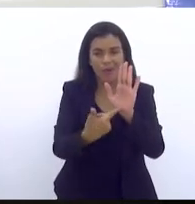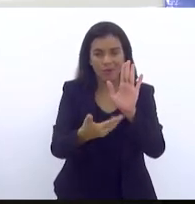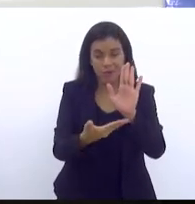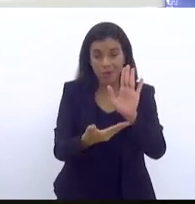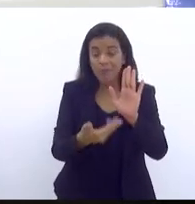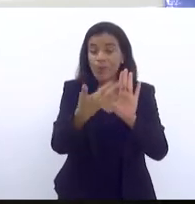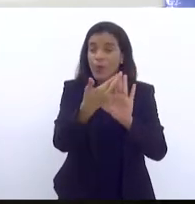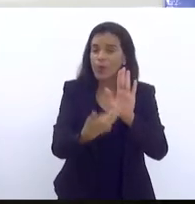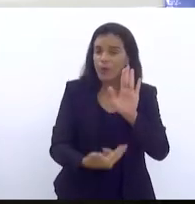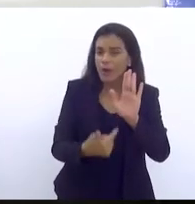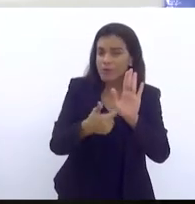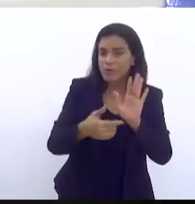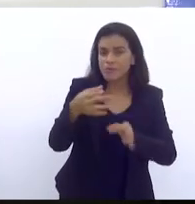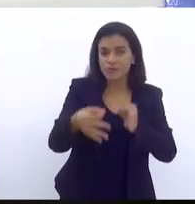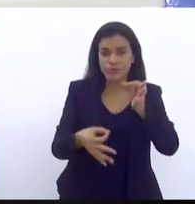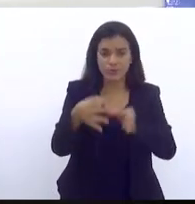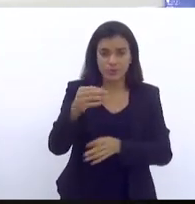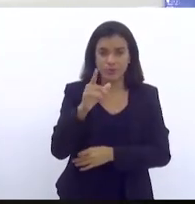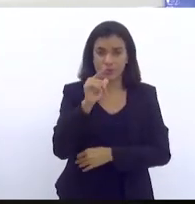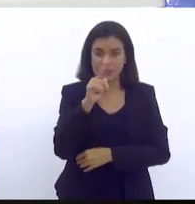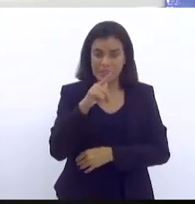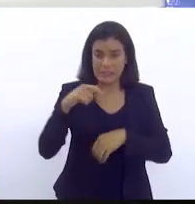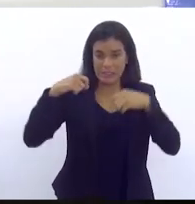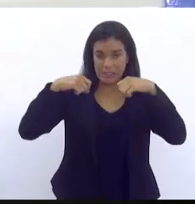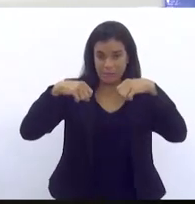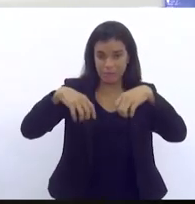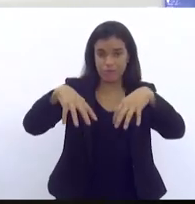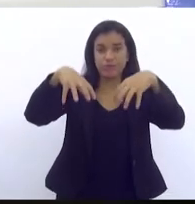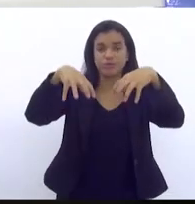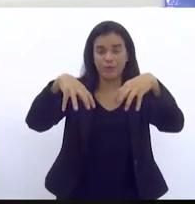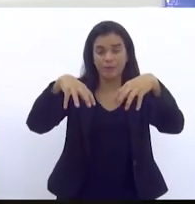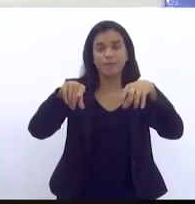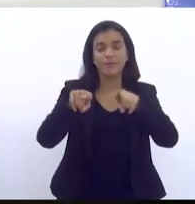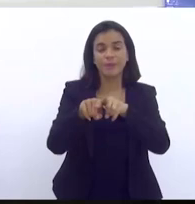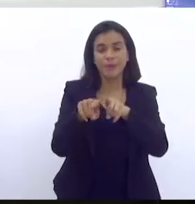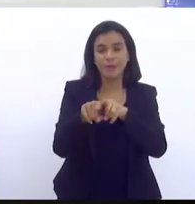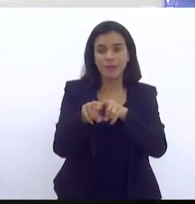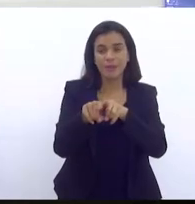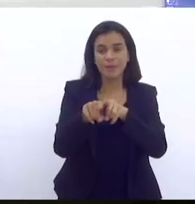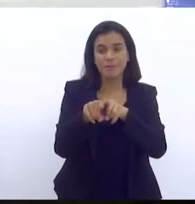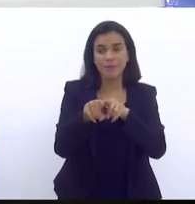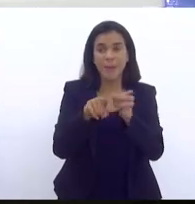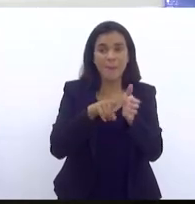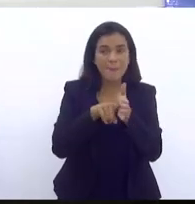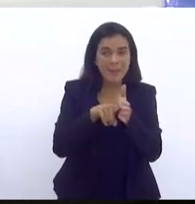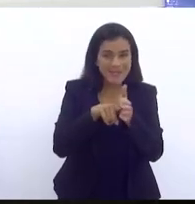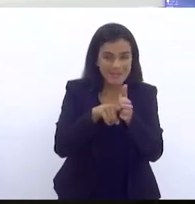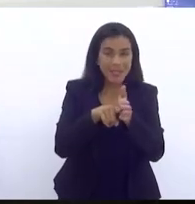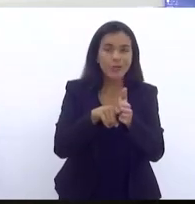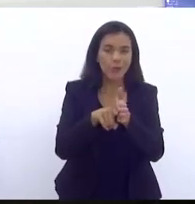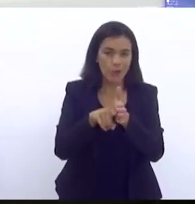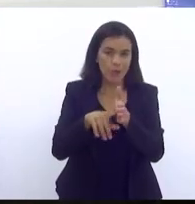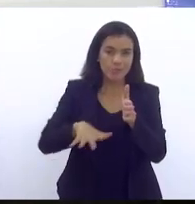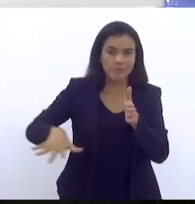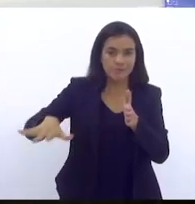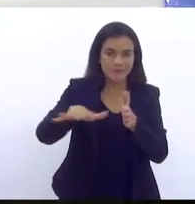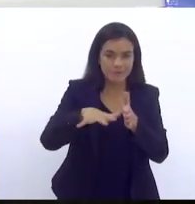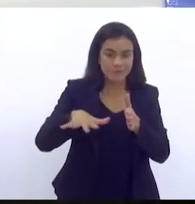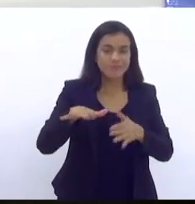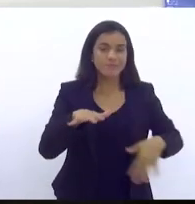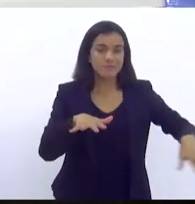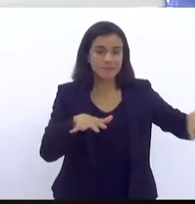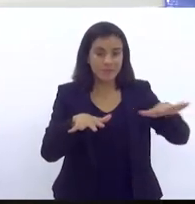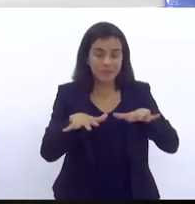o relatório Justiça hídrica energética nas fav pesquisadores dos territórios